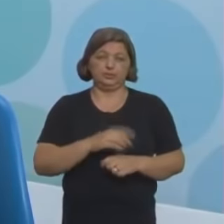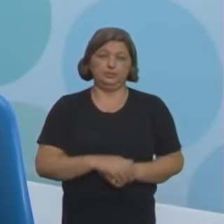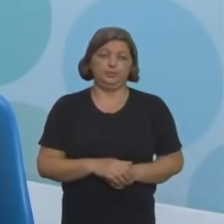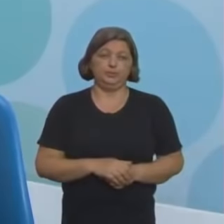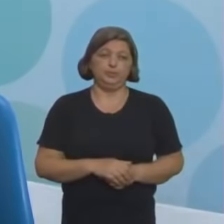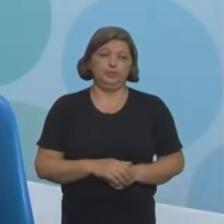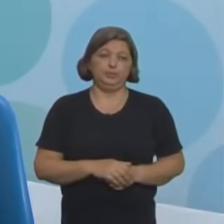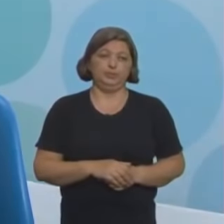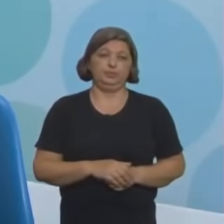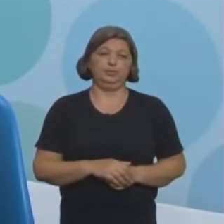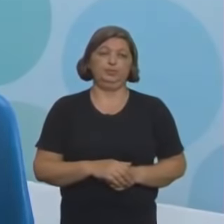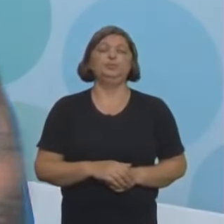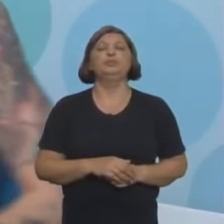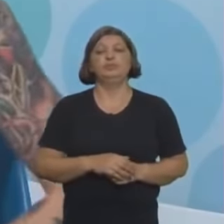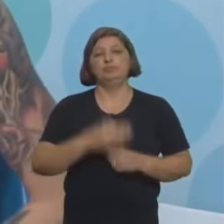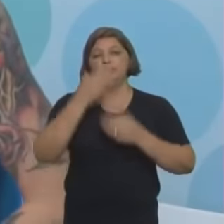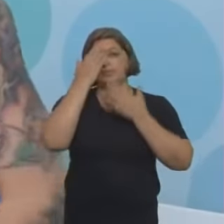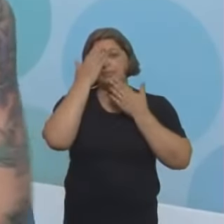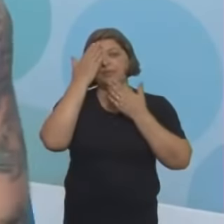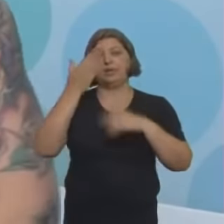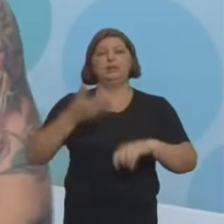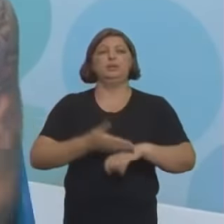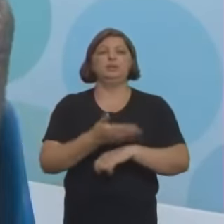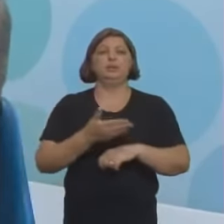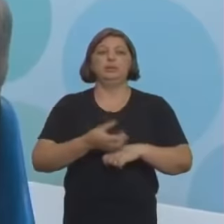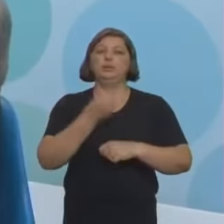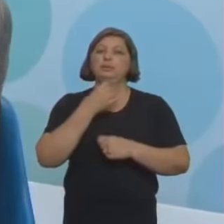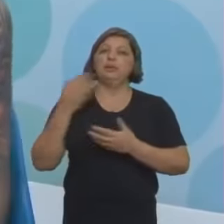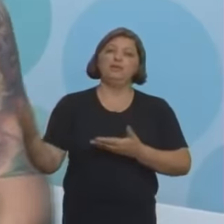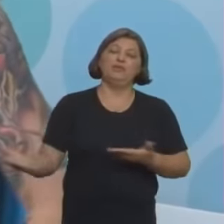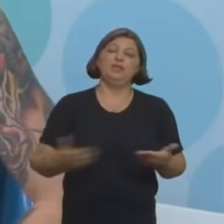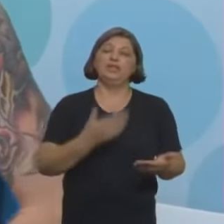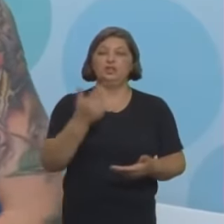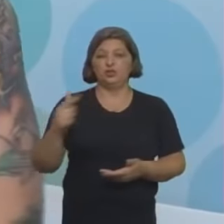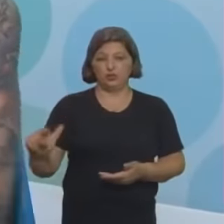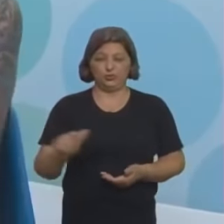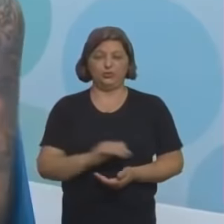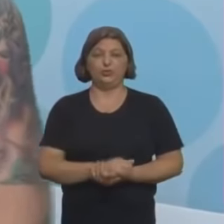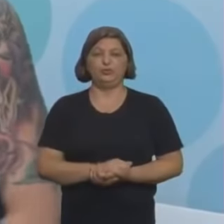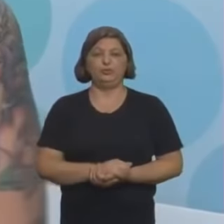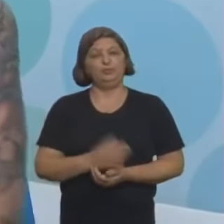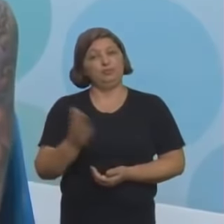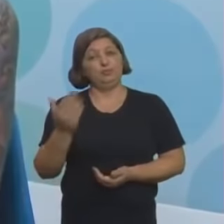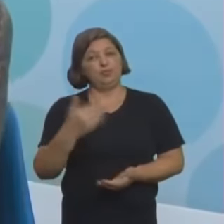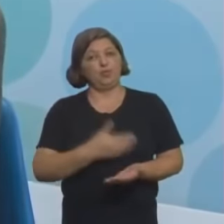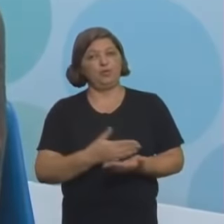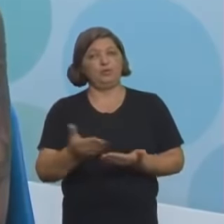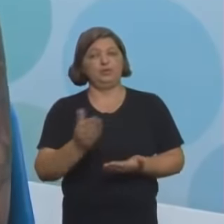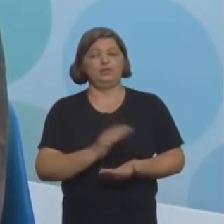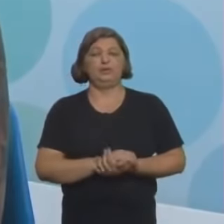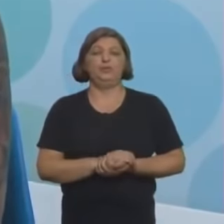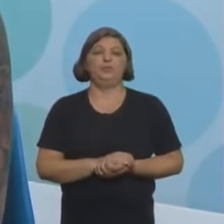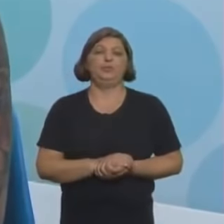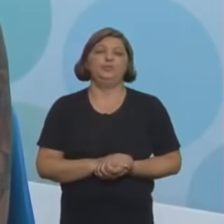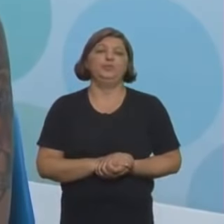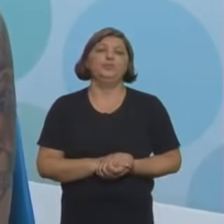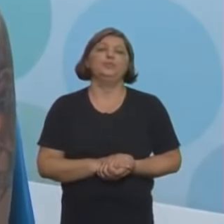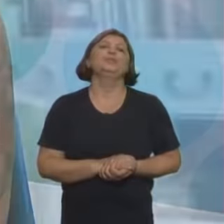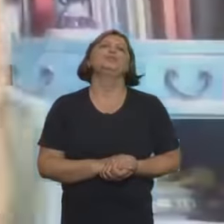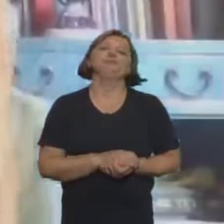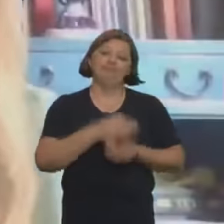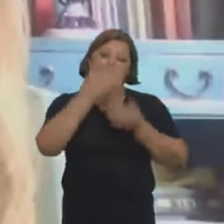Então, Marcela, obrigada pela participação, seja bem-vinda novamente e vamos lá. Muito